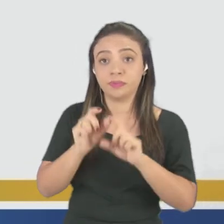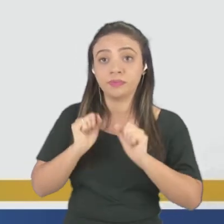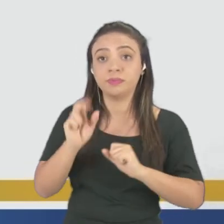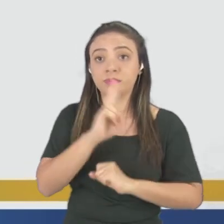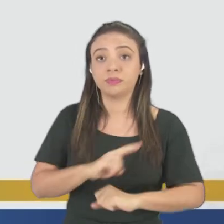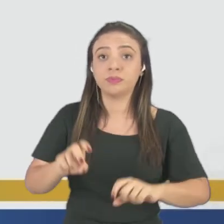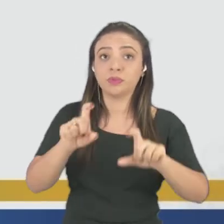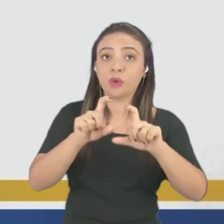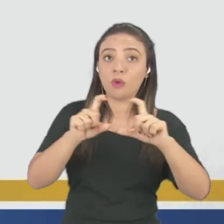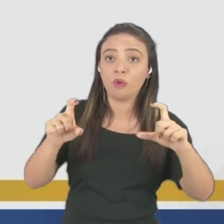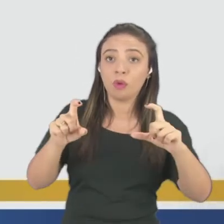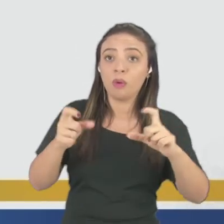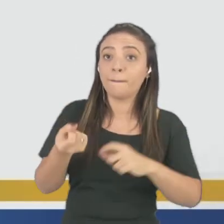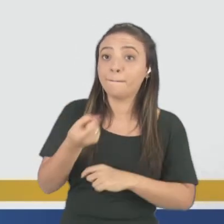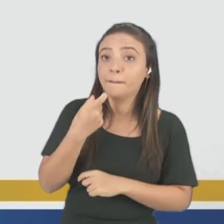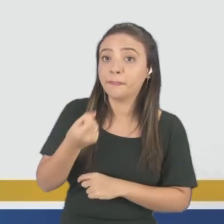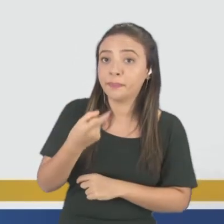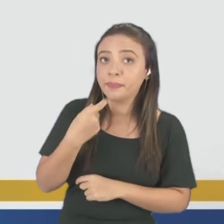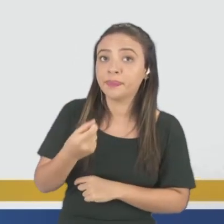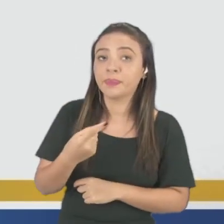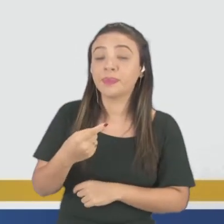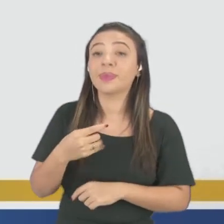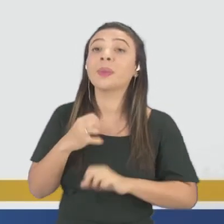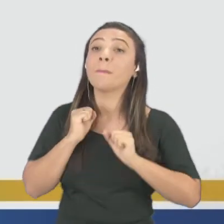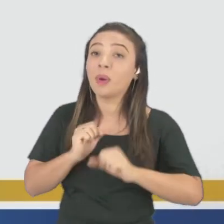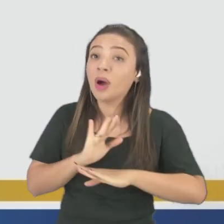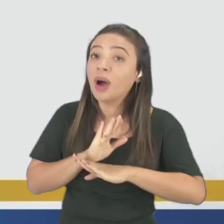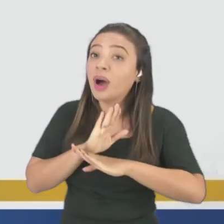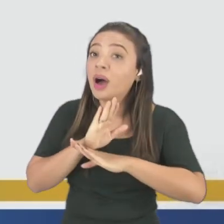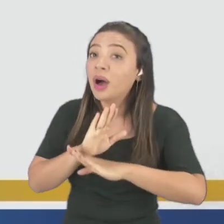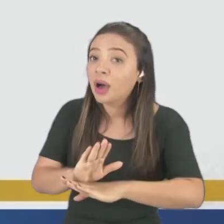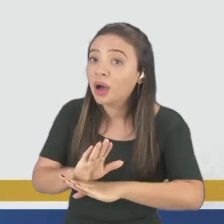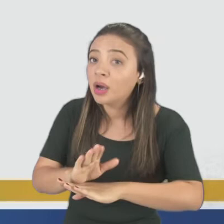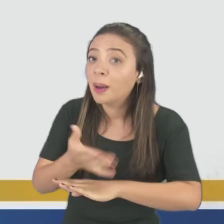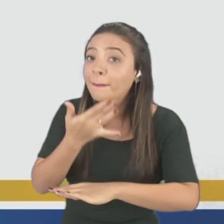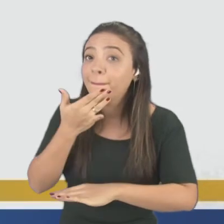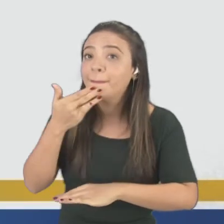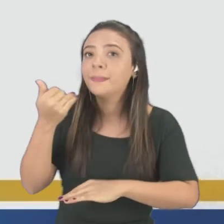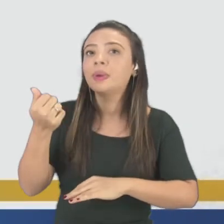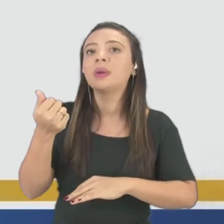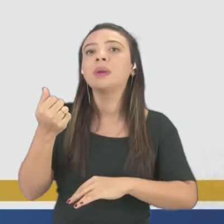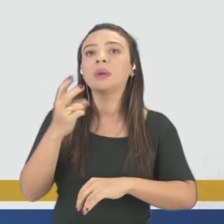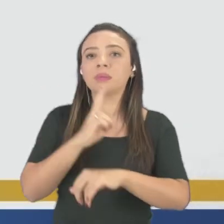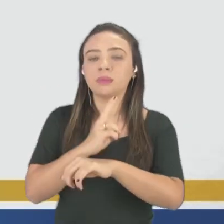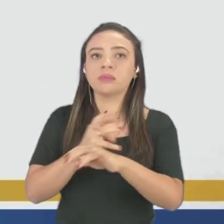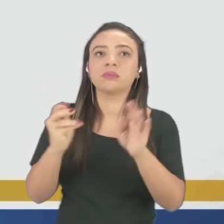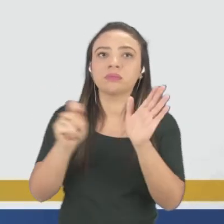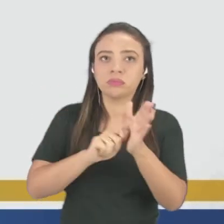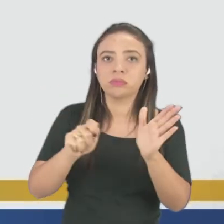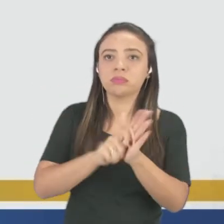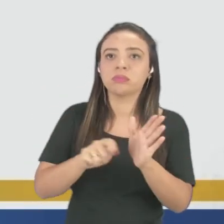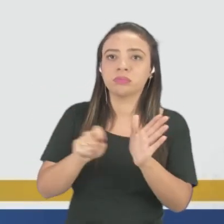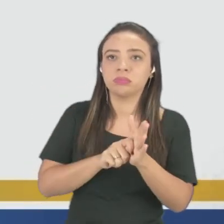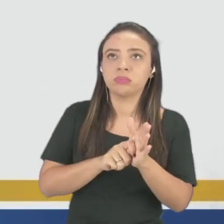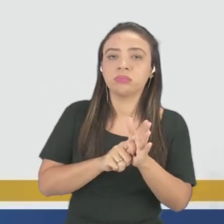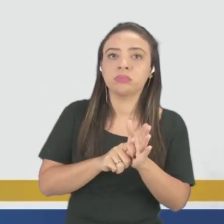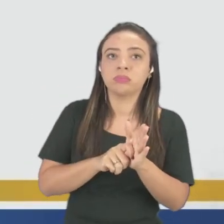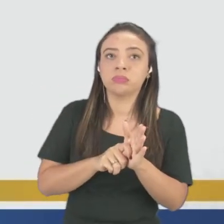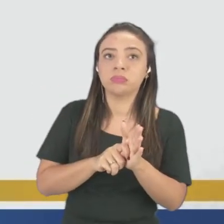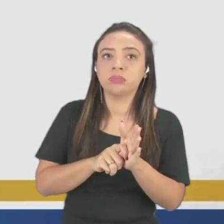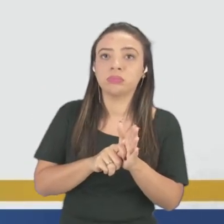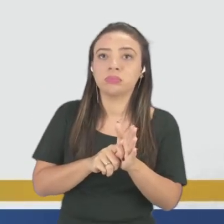é medicinal para ajudar na terapia do tratamento da droga mas não é o tratamento